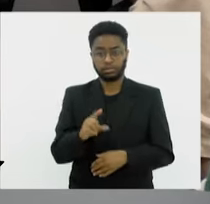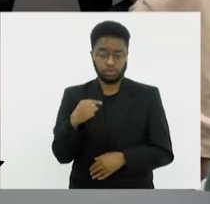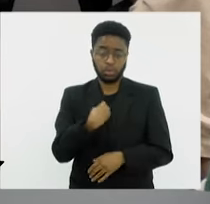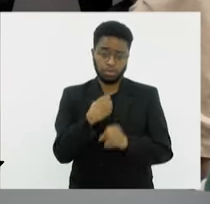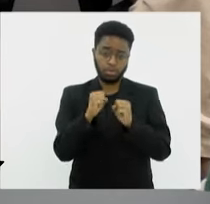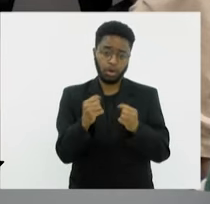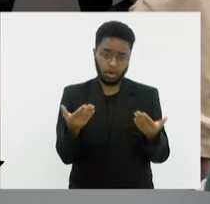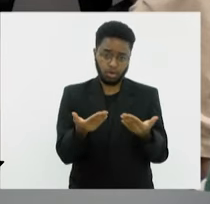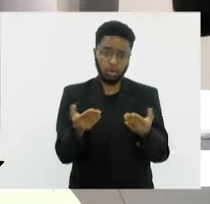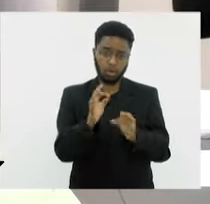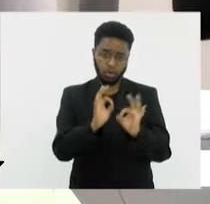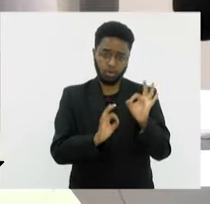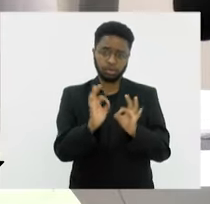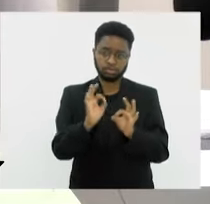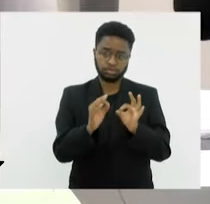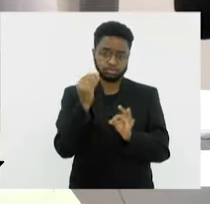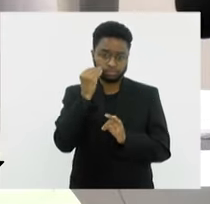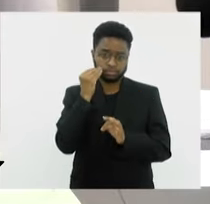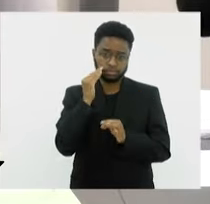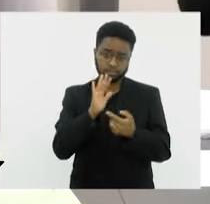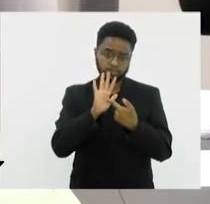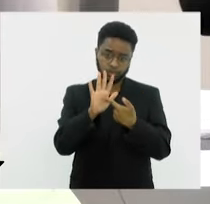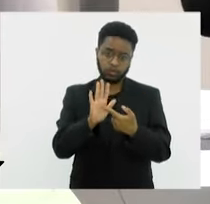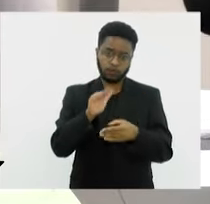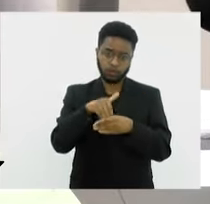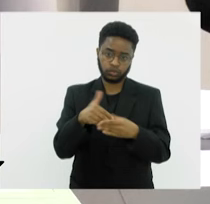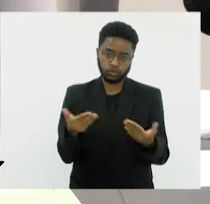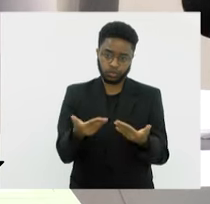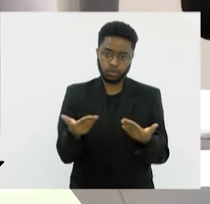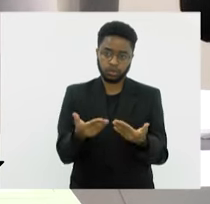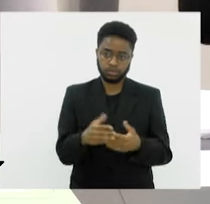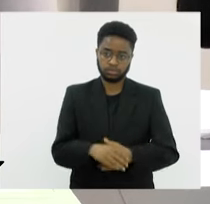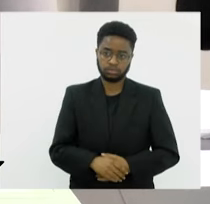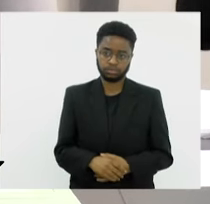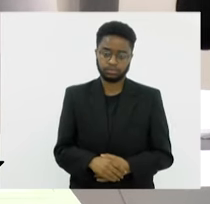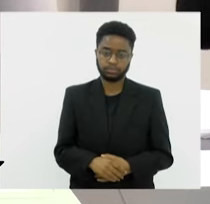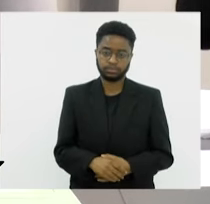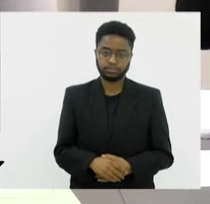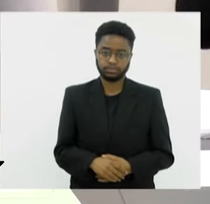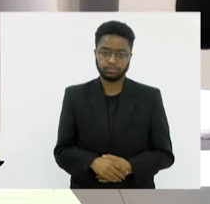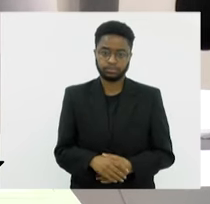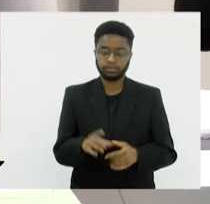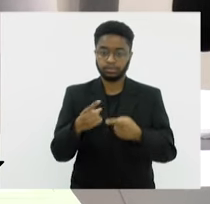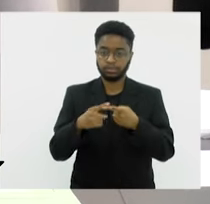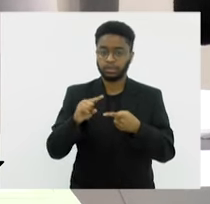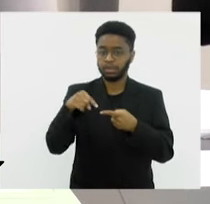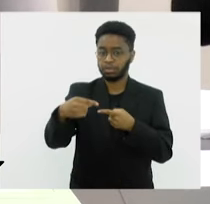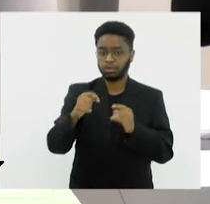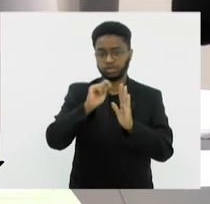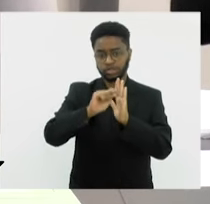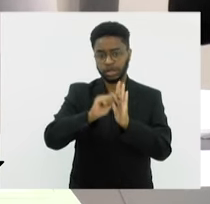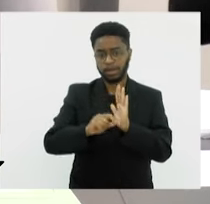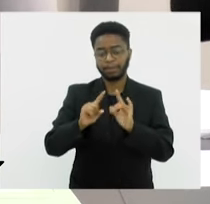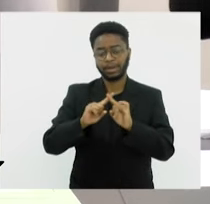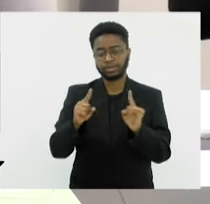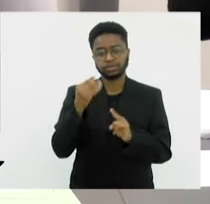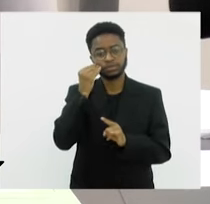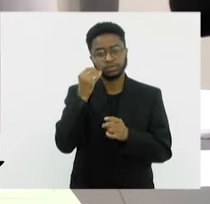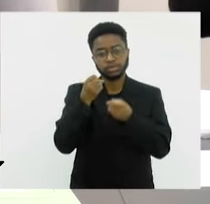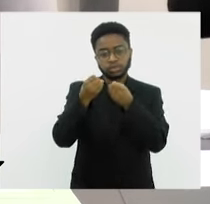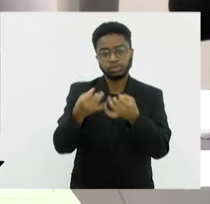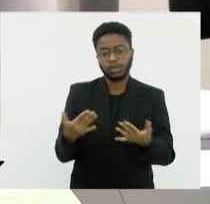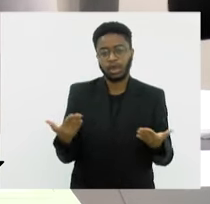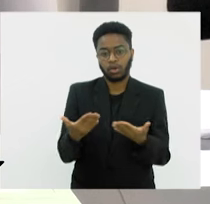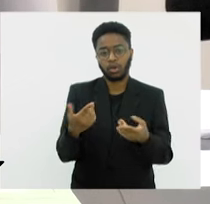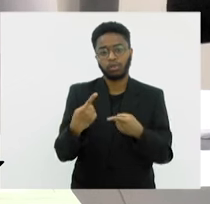aqui, sustentar de alguma forma, apresenta o voto agora e depois escreve, mas pelo menos faz a sustentação do voto